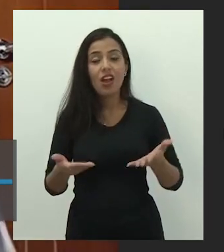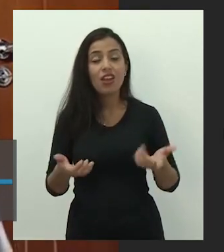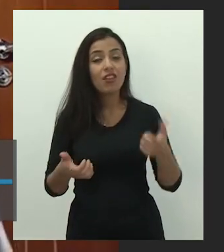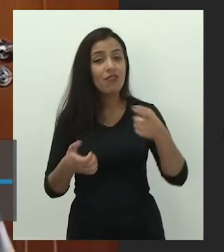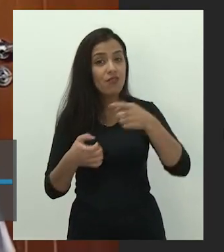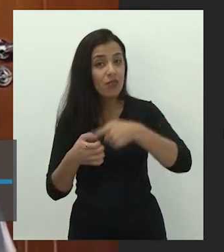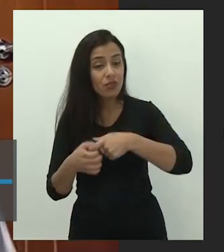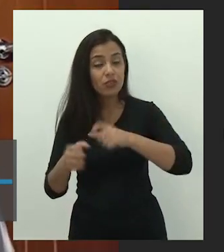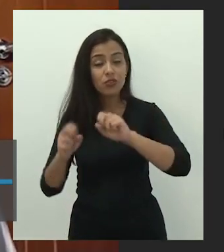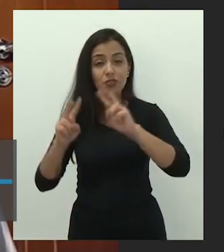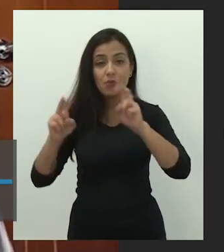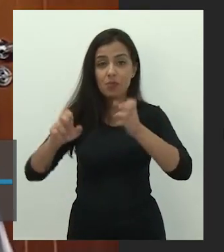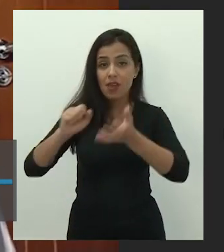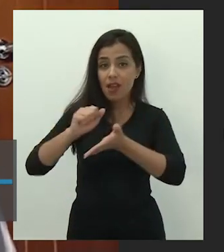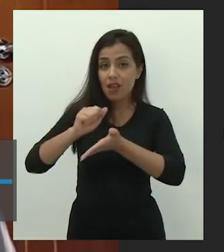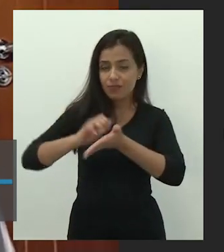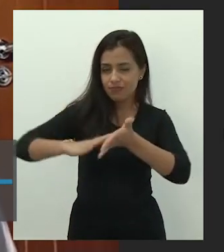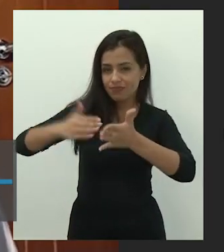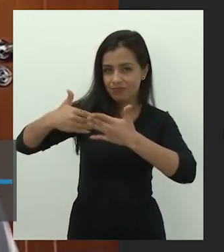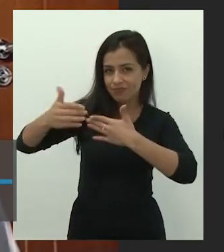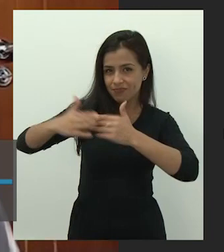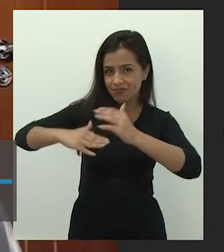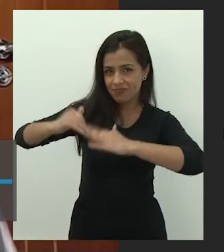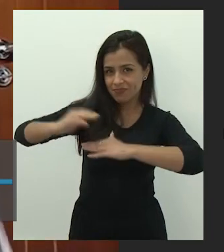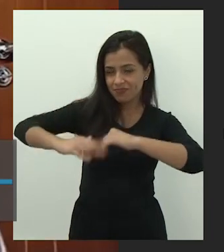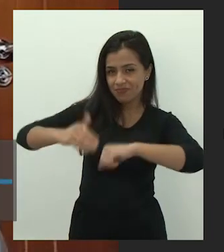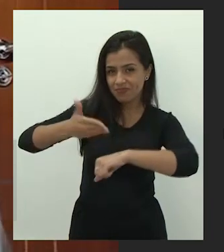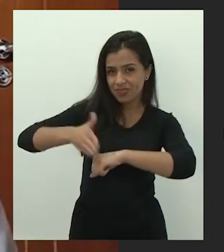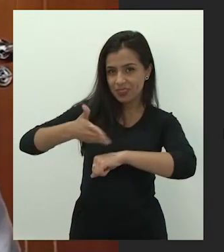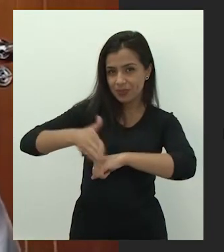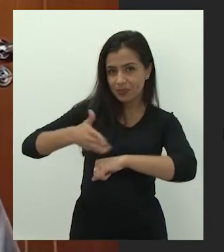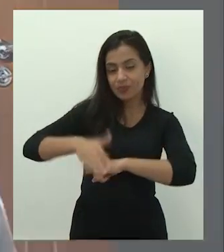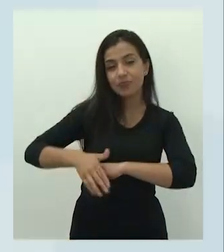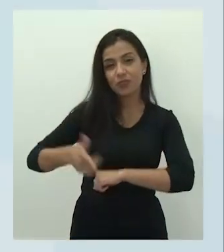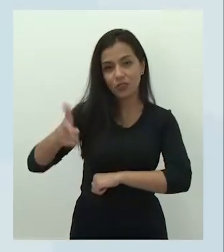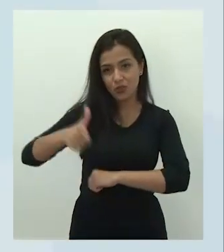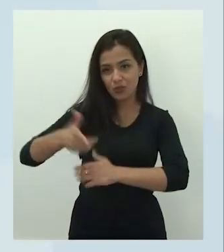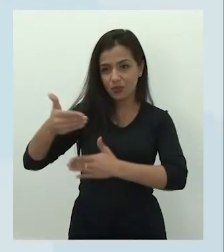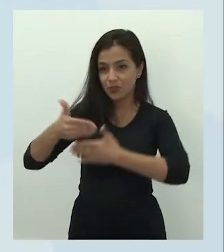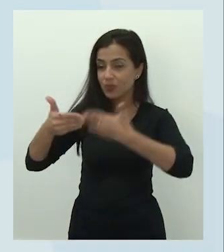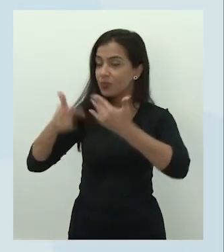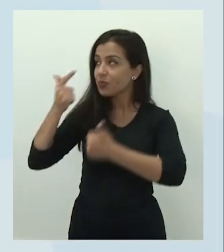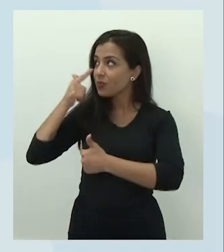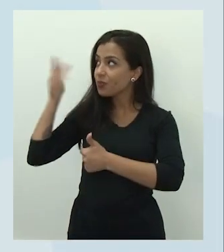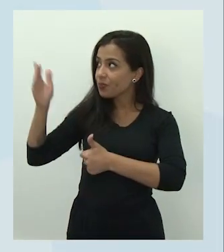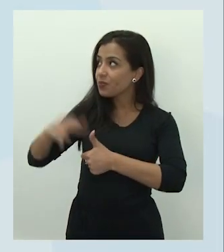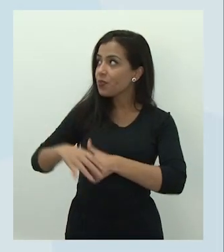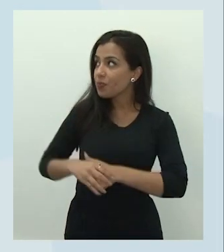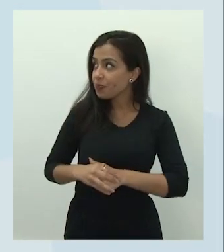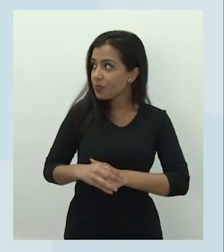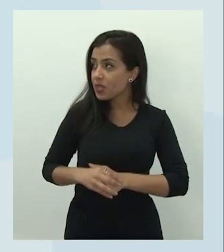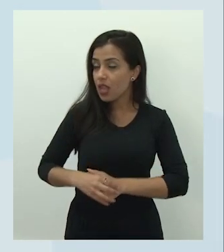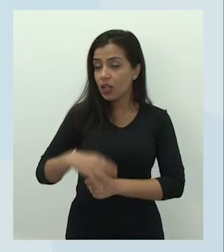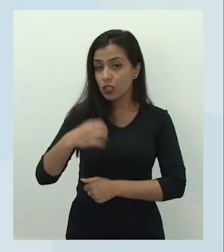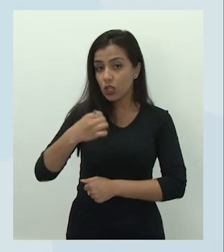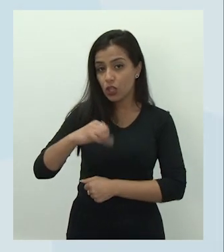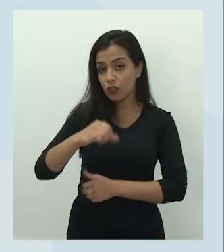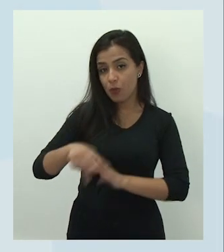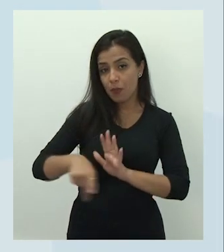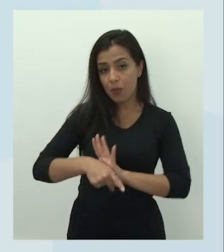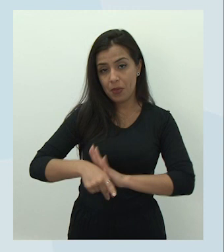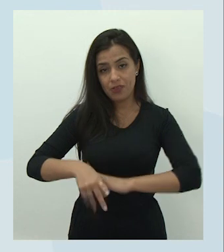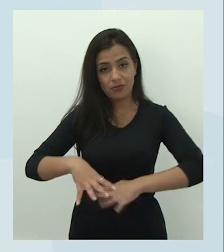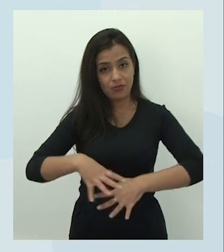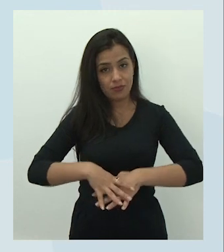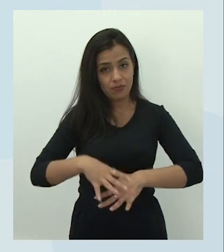habilidade dessa TPC, que é a habilidade do segundo ano. Coloca o slide de novo. É a habilidade 9 de matemática, que é